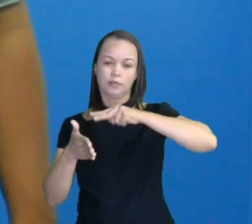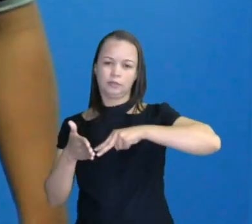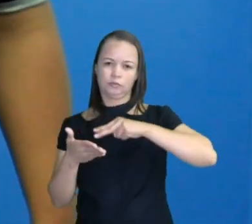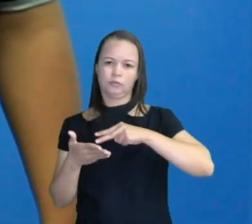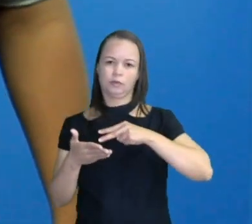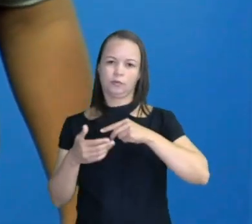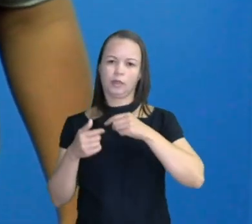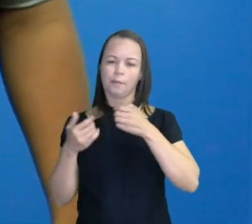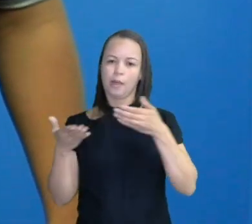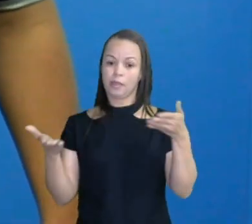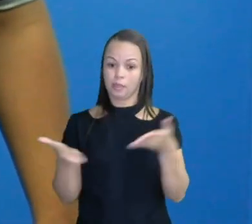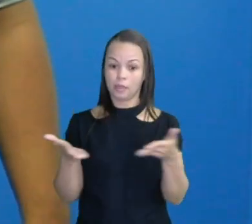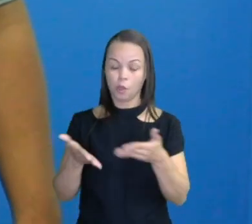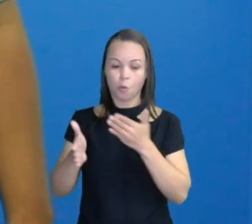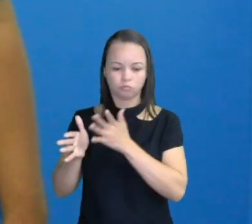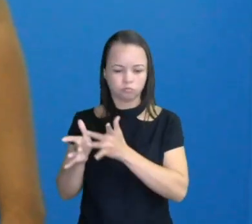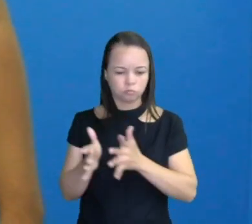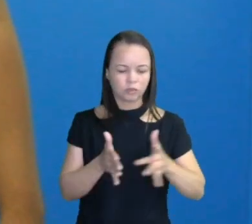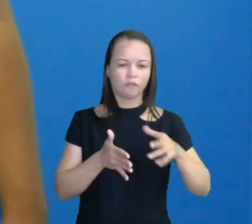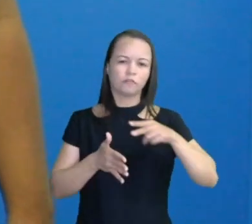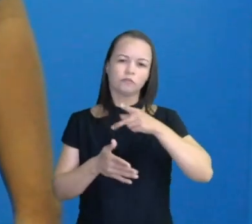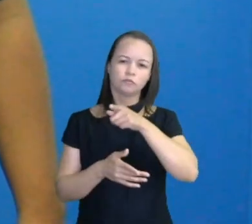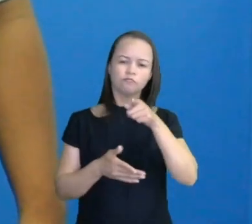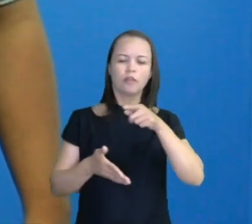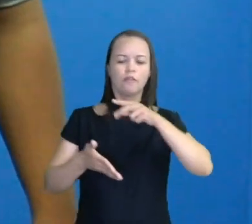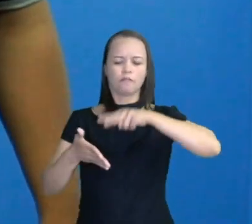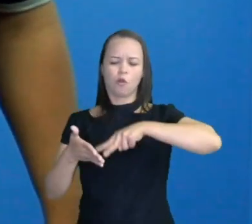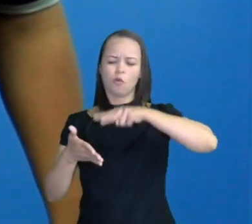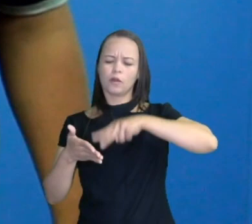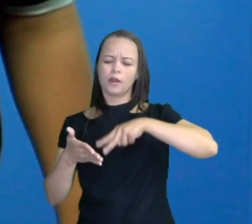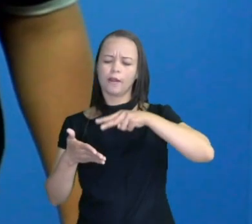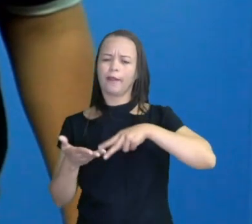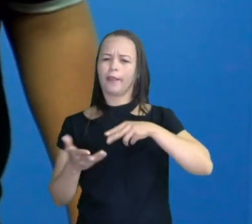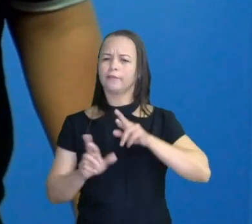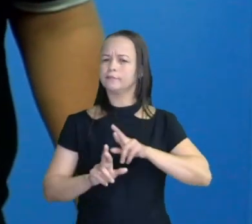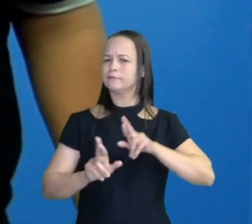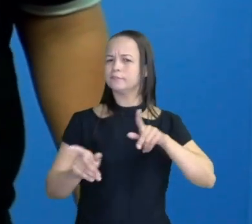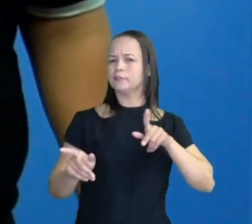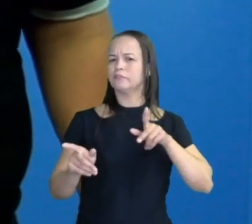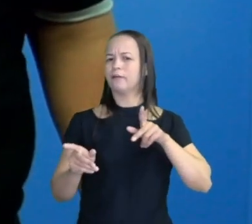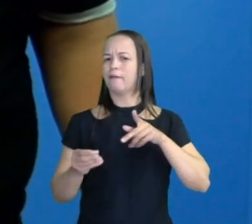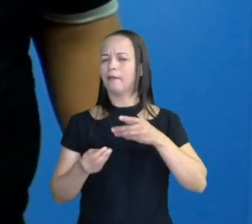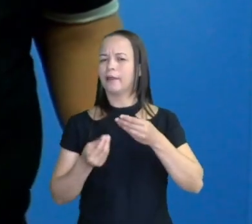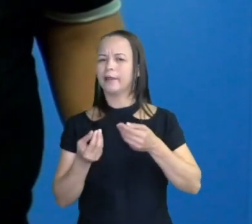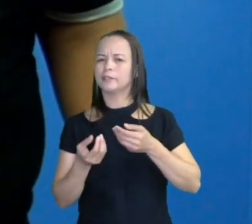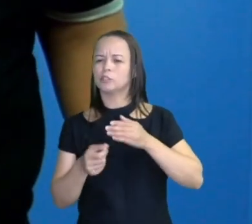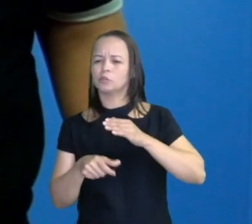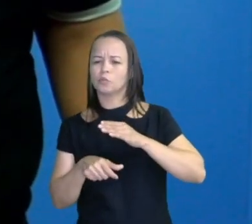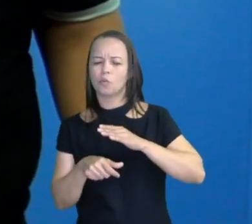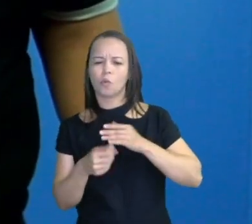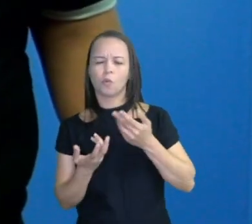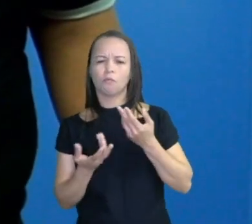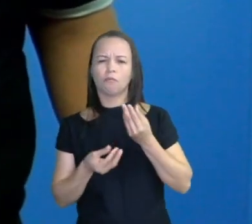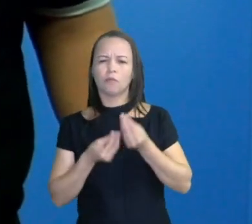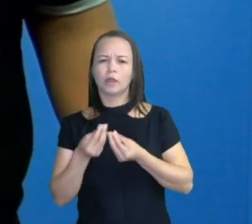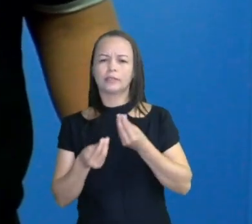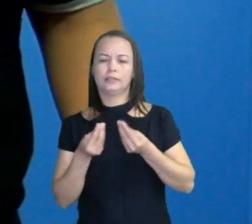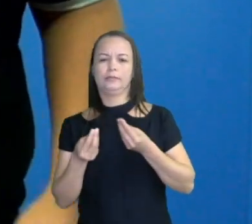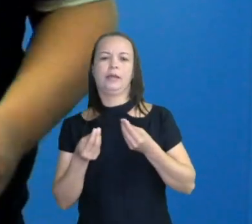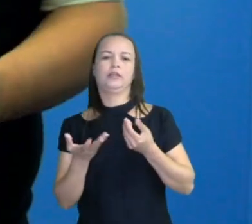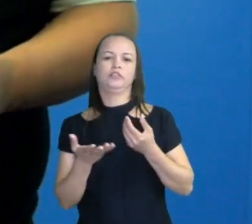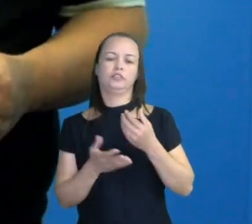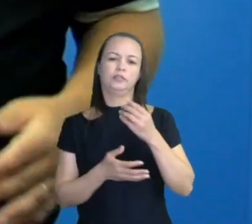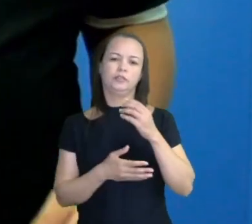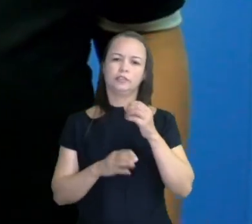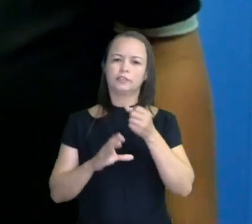partir de hoje você vai ler de uma maneira, certo? De uma maneira diferente. Você vai ler de uma maneira mais categorizada,